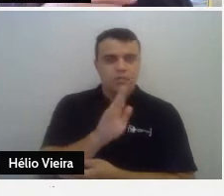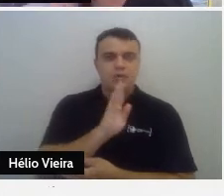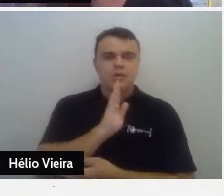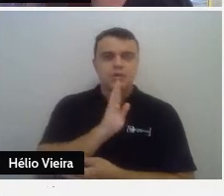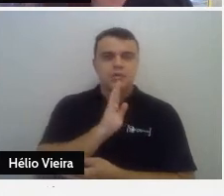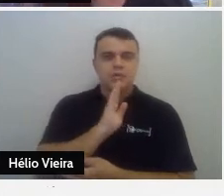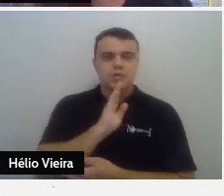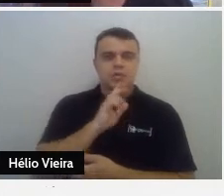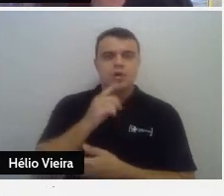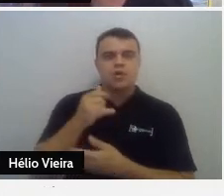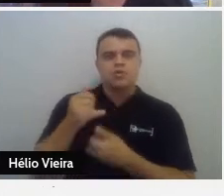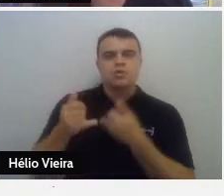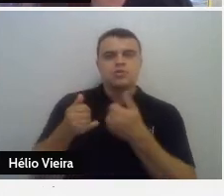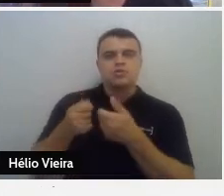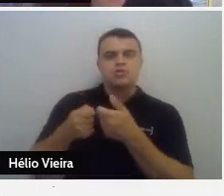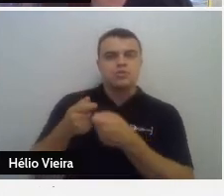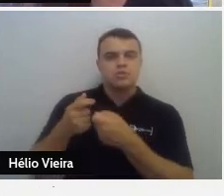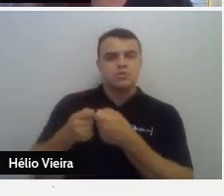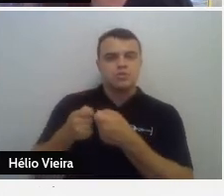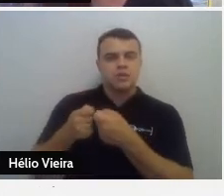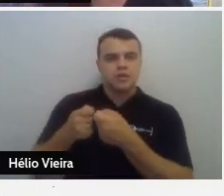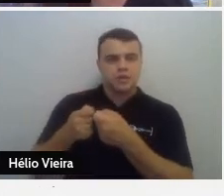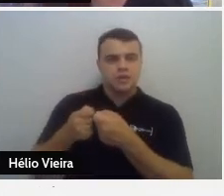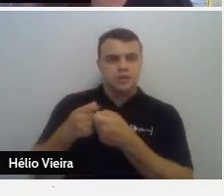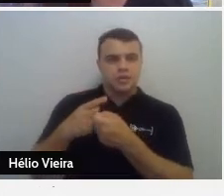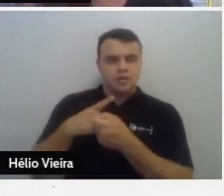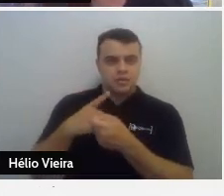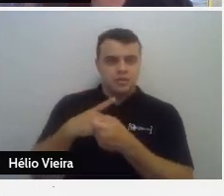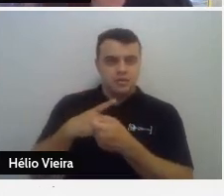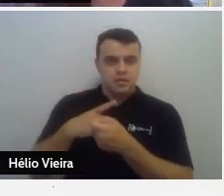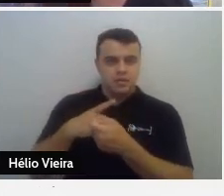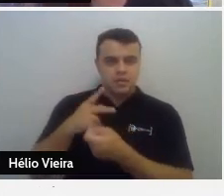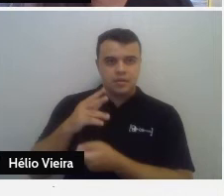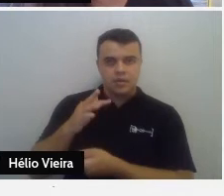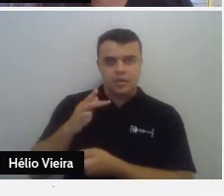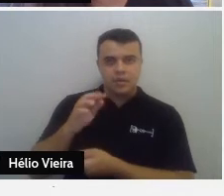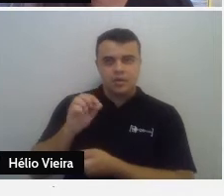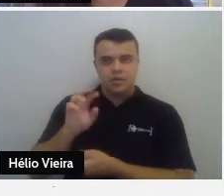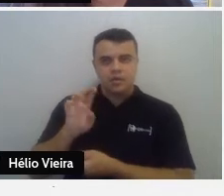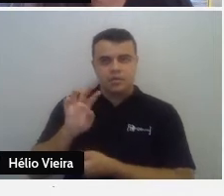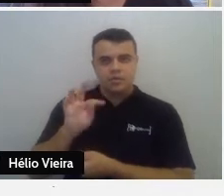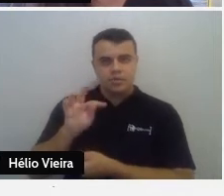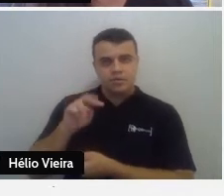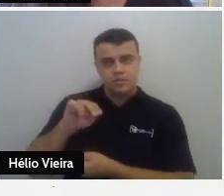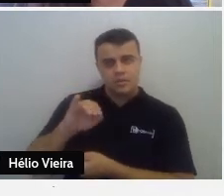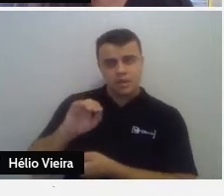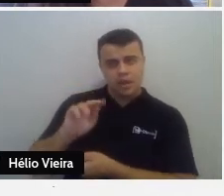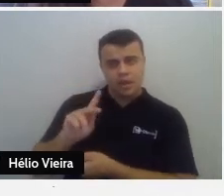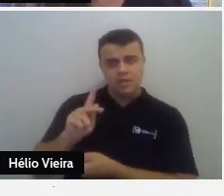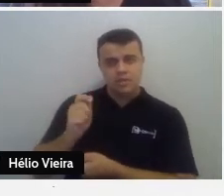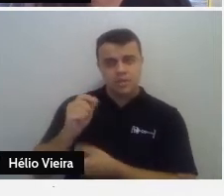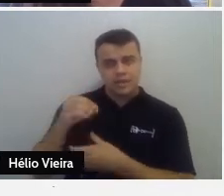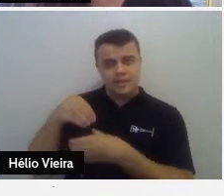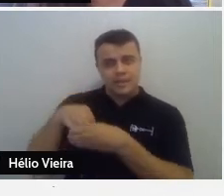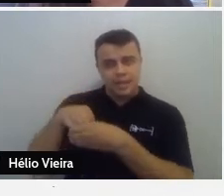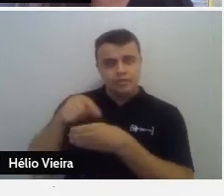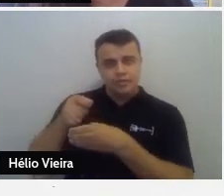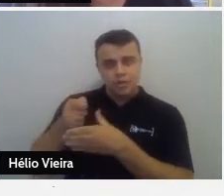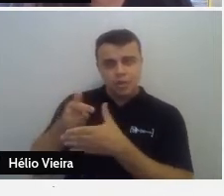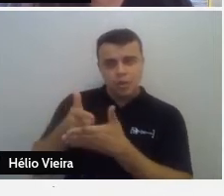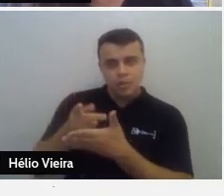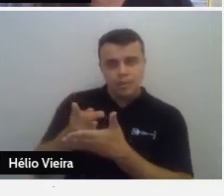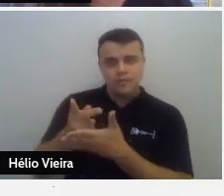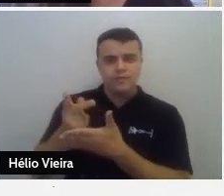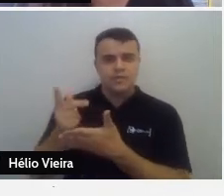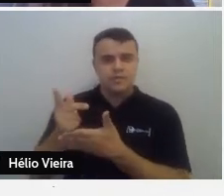é o jogo de videogame, o Fortnite, onde dentro do jogo você compra e